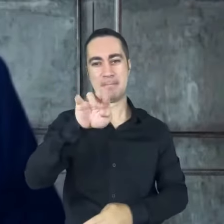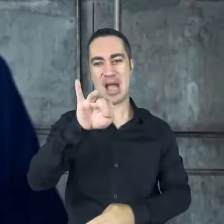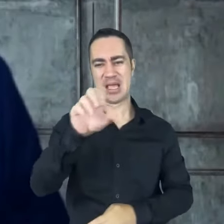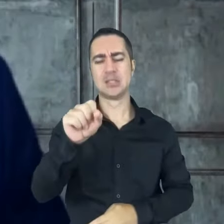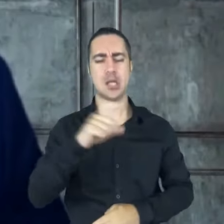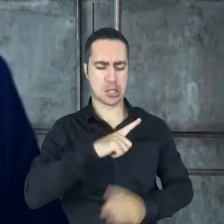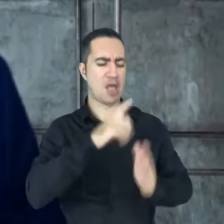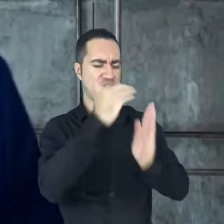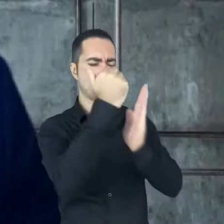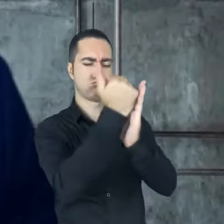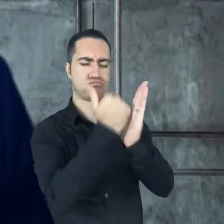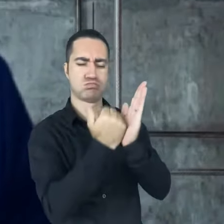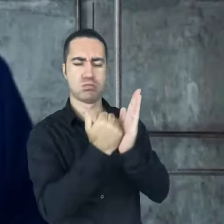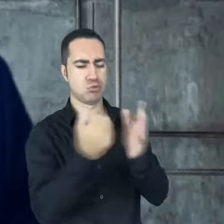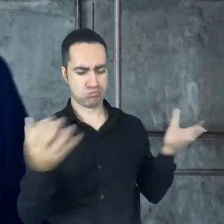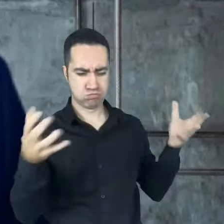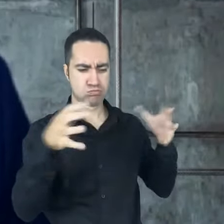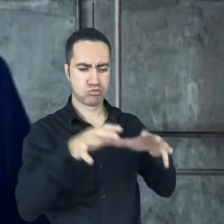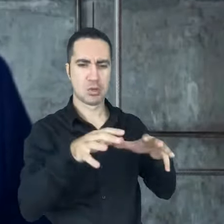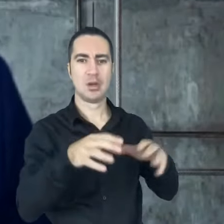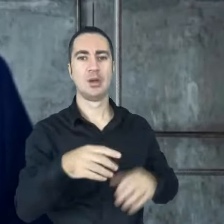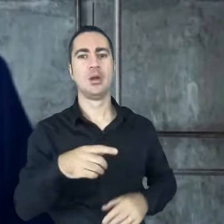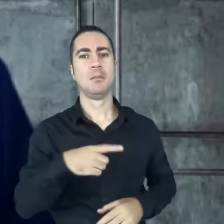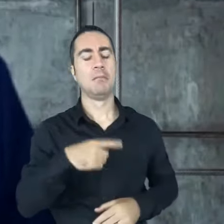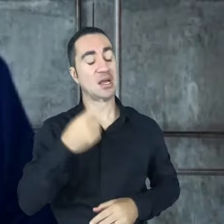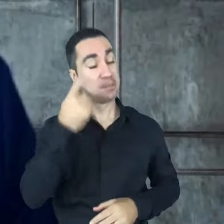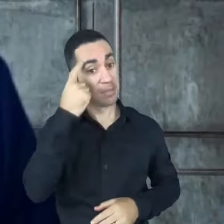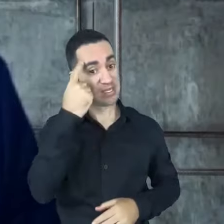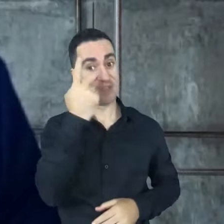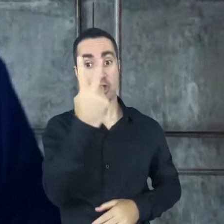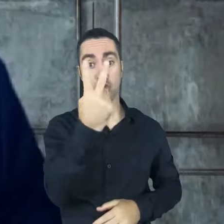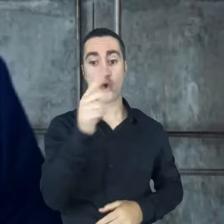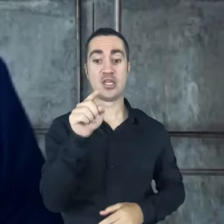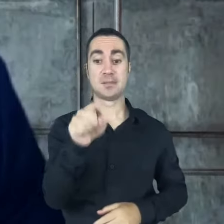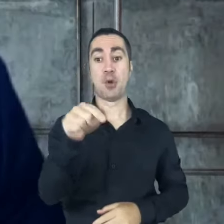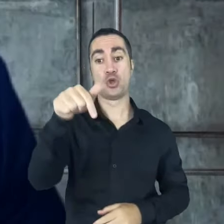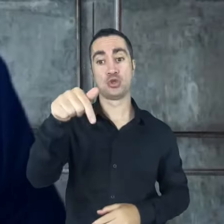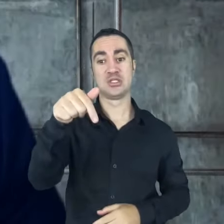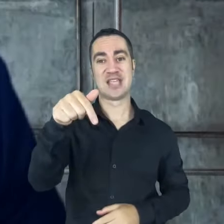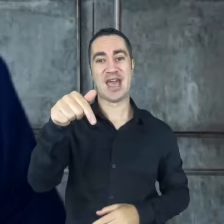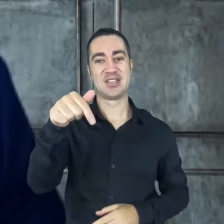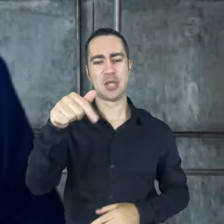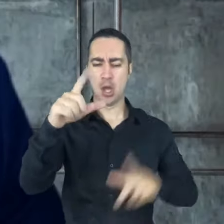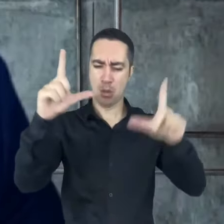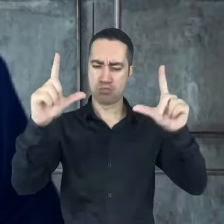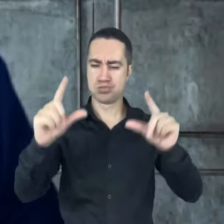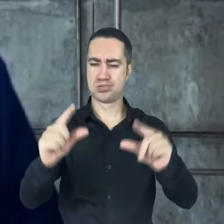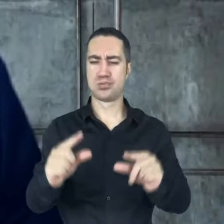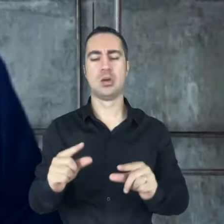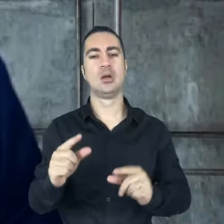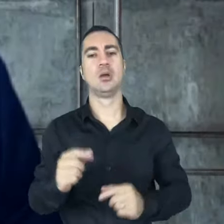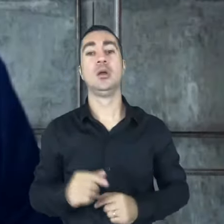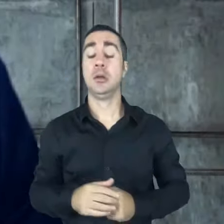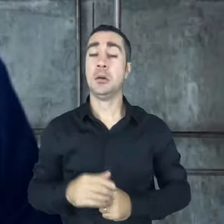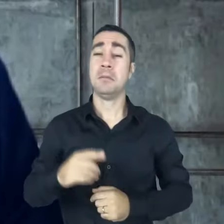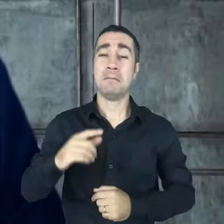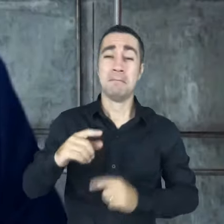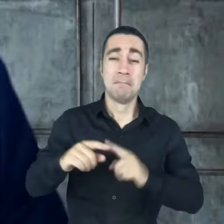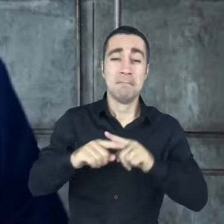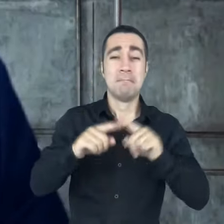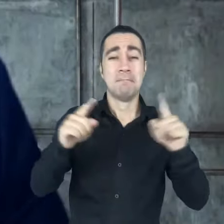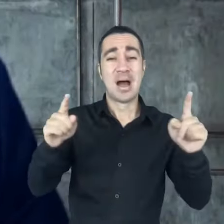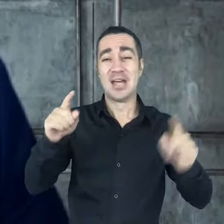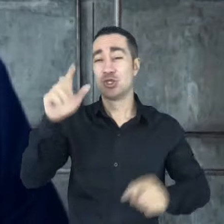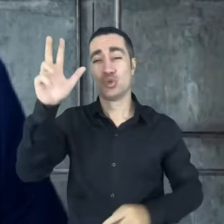agregado, a gente chegaria a 2,7 de aquecimento no final do século, tá? A gente nunca sonharia em chegar